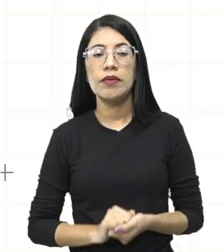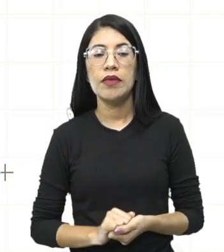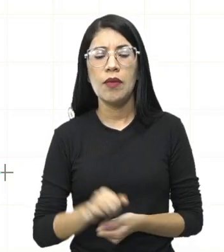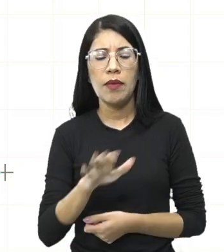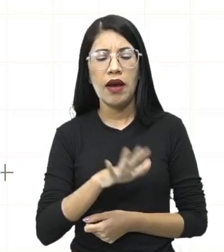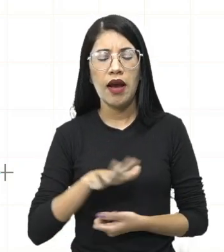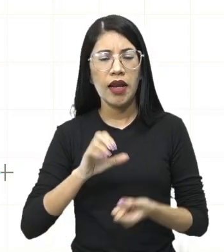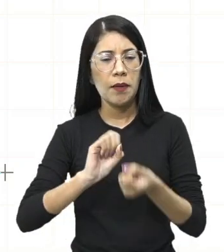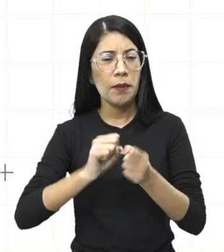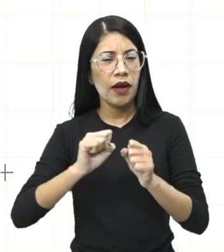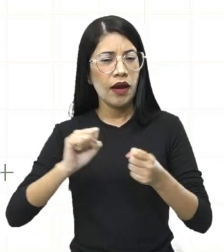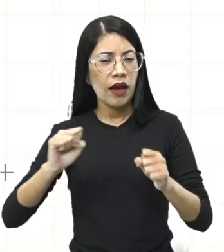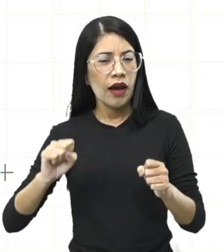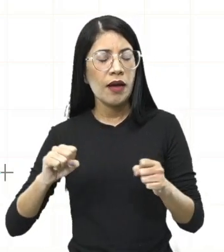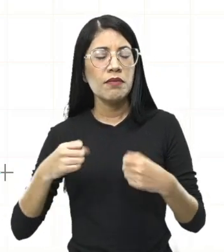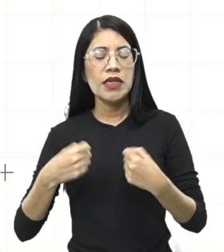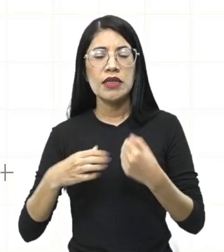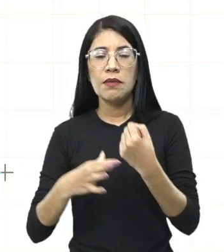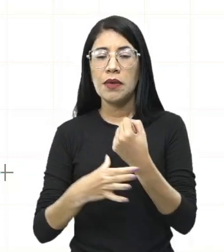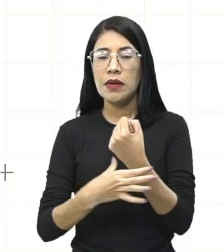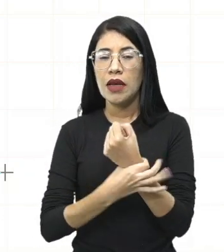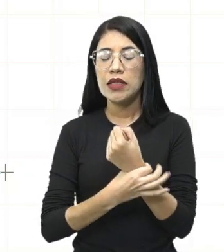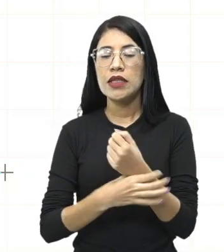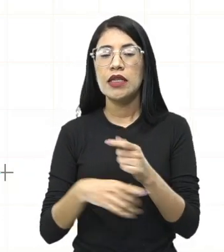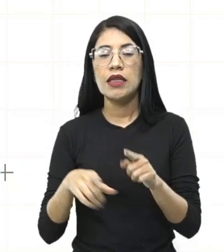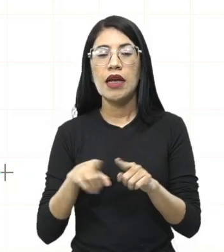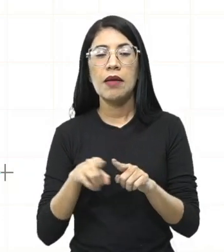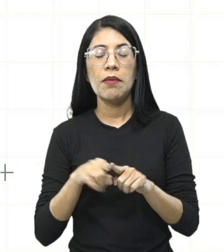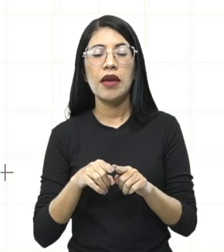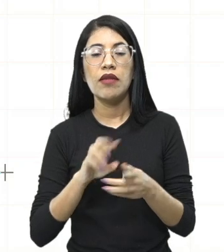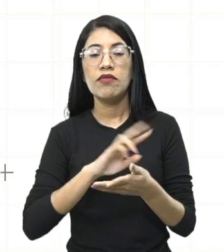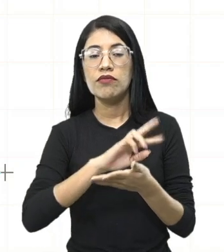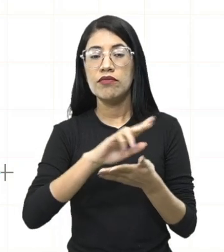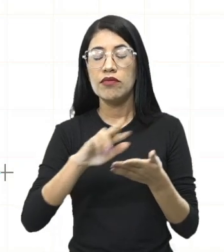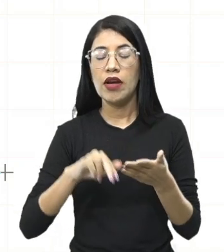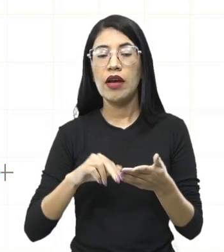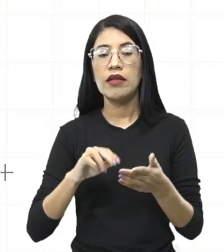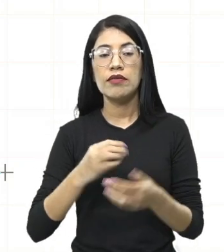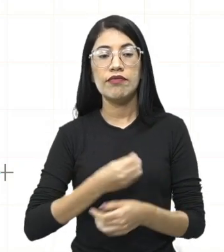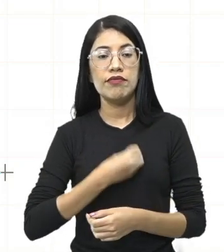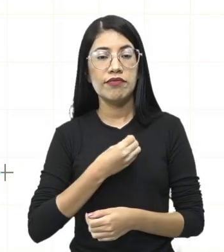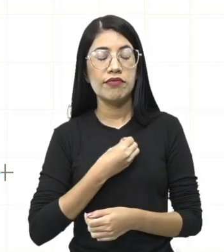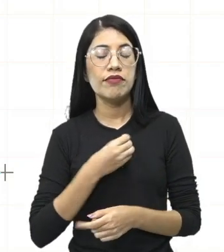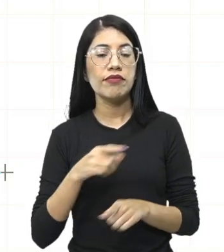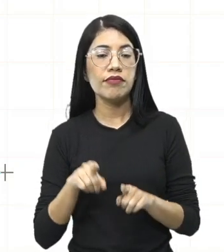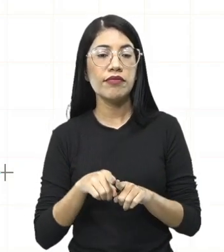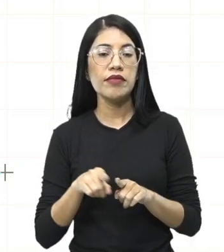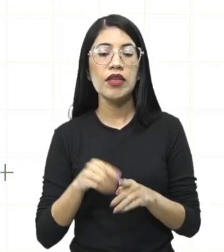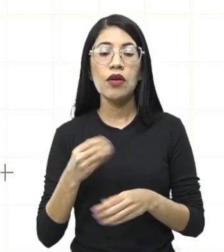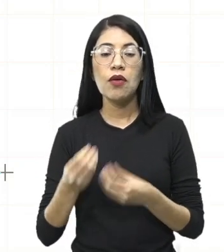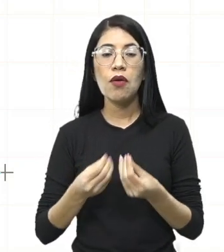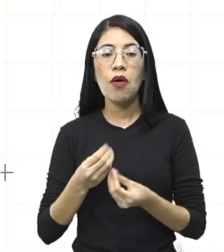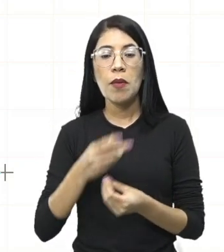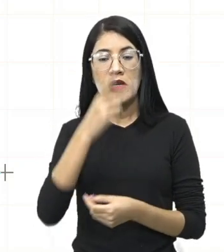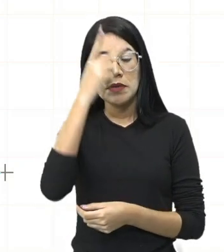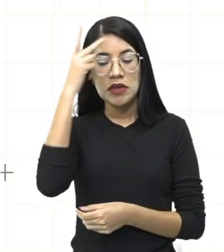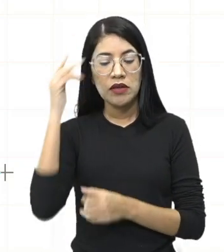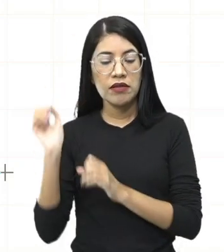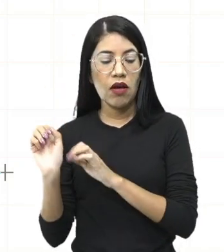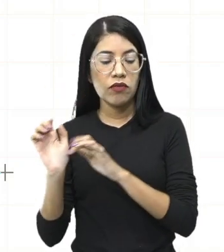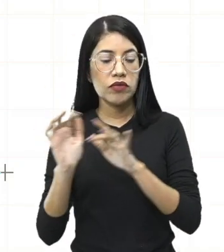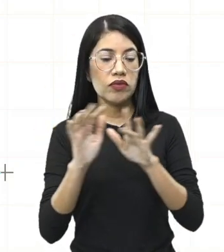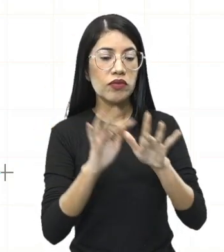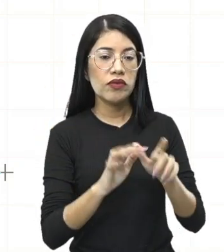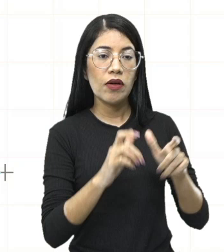extensa, essa proteção dessa diversidade biológica, como é que vai ser feita essa ocupação humana, que é